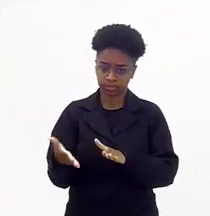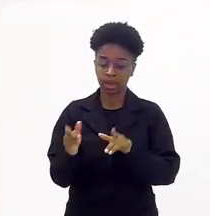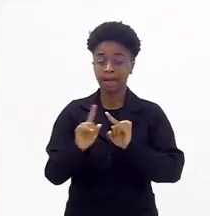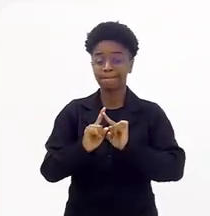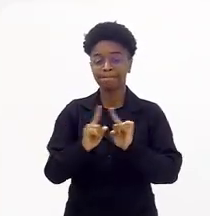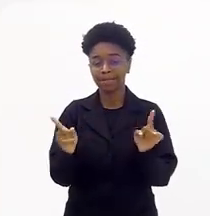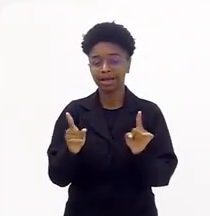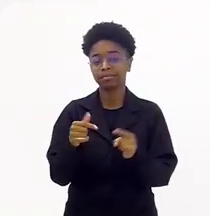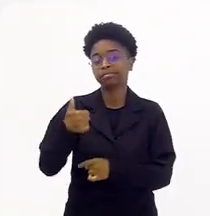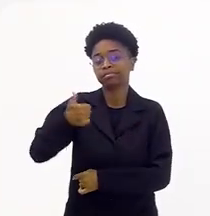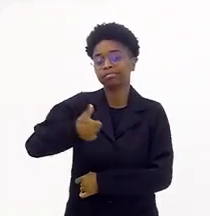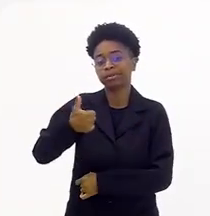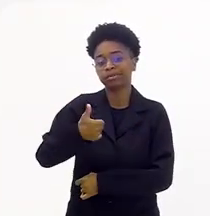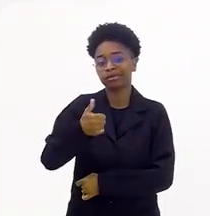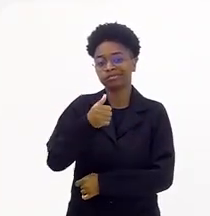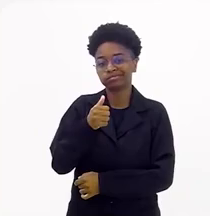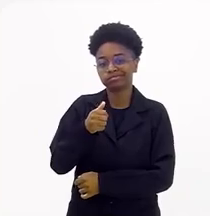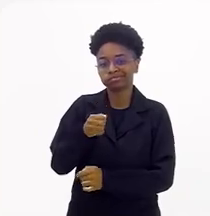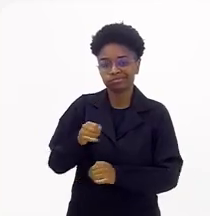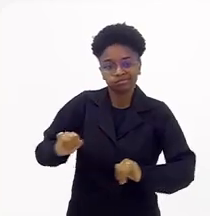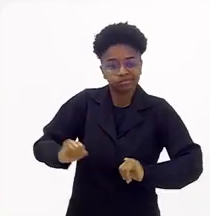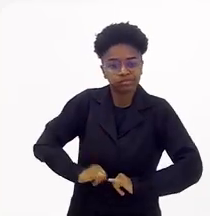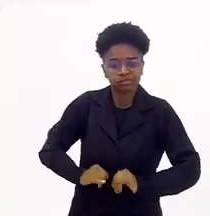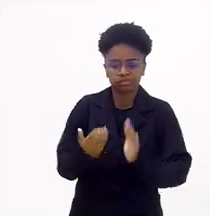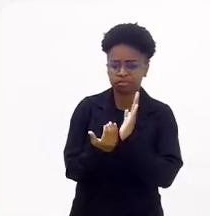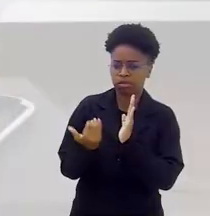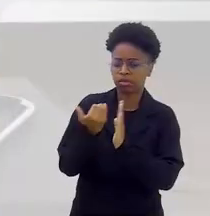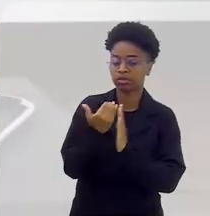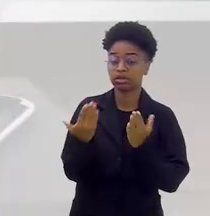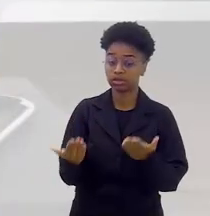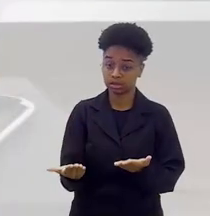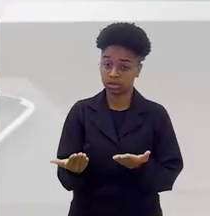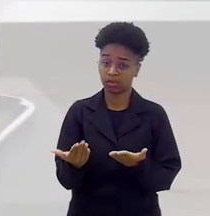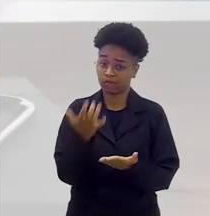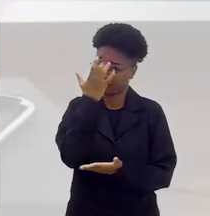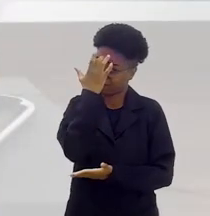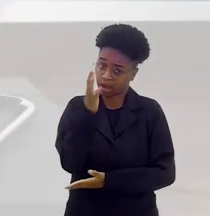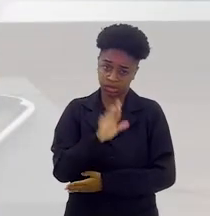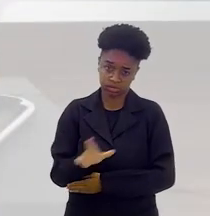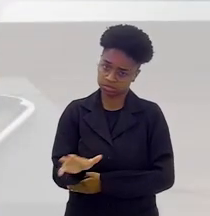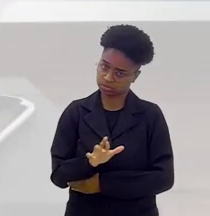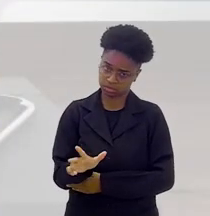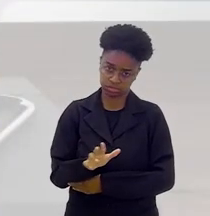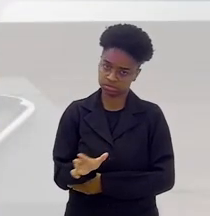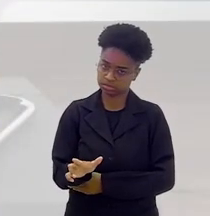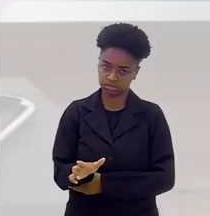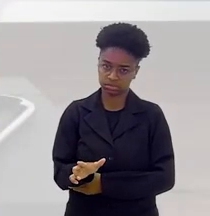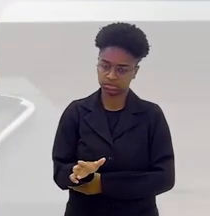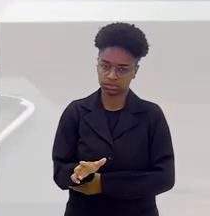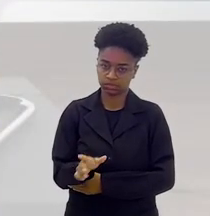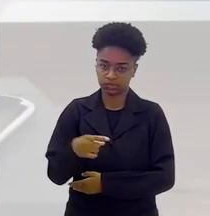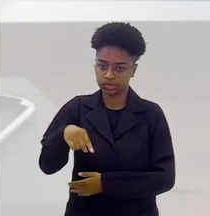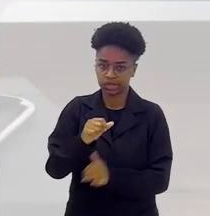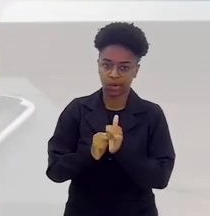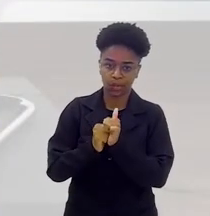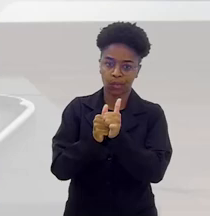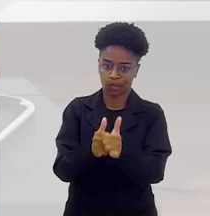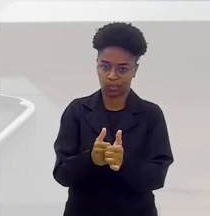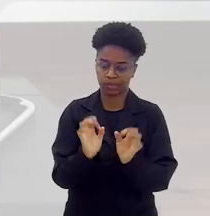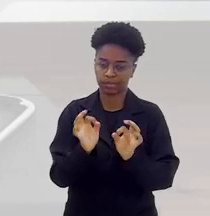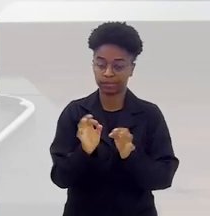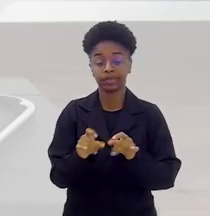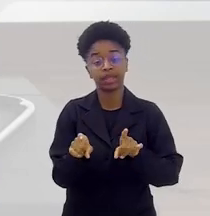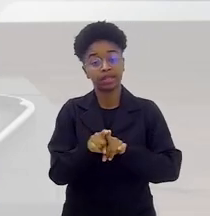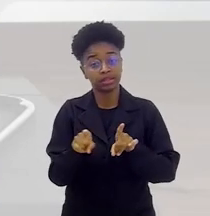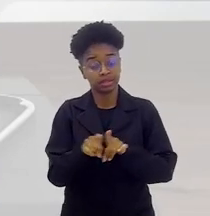morrer, mas que iria primeiro sofrer muito. Então, isso não é uma coisa muito fácil de você saber e acompanhar.